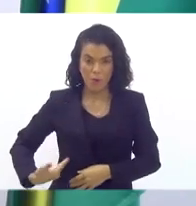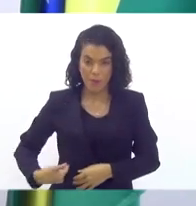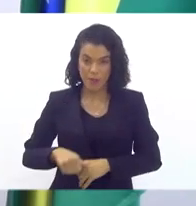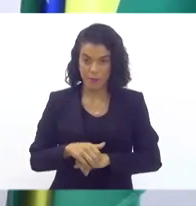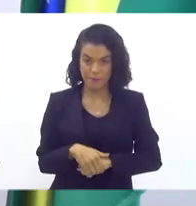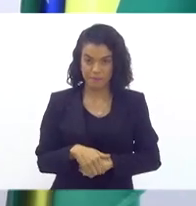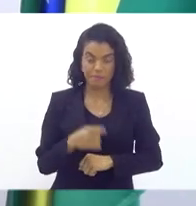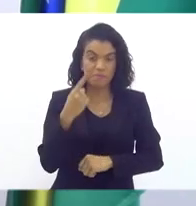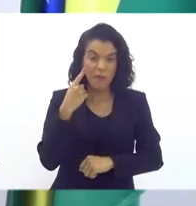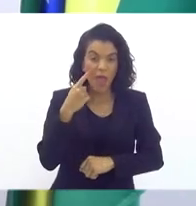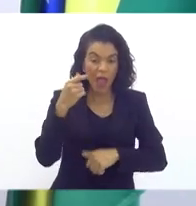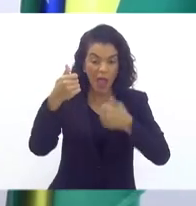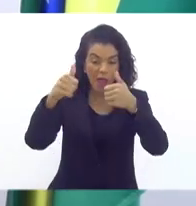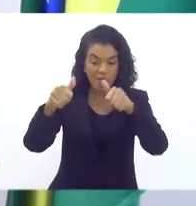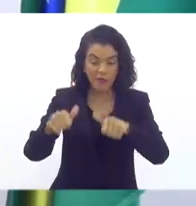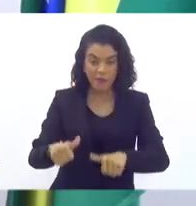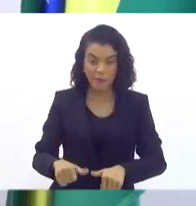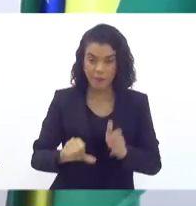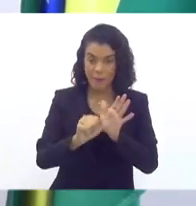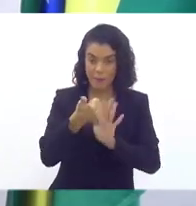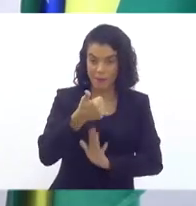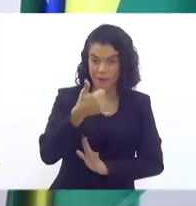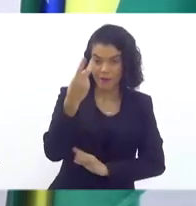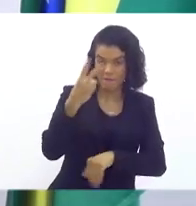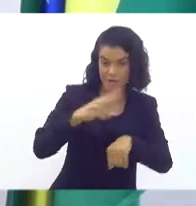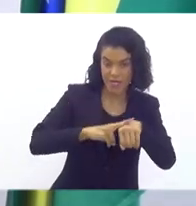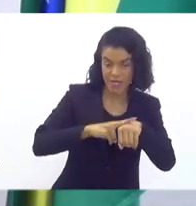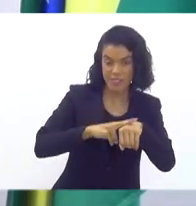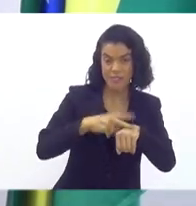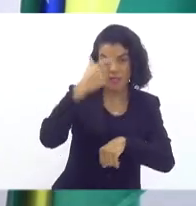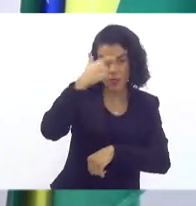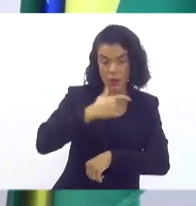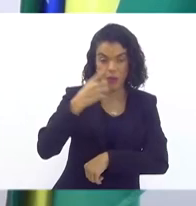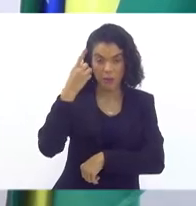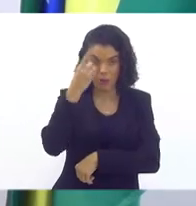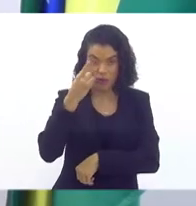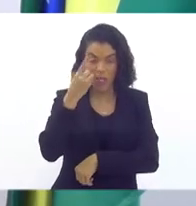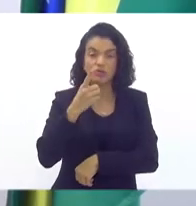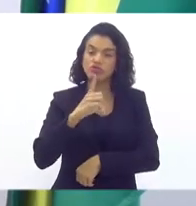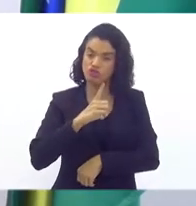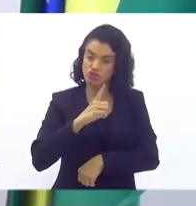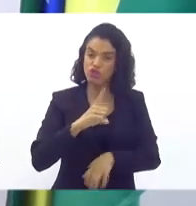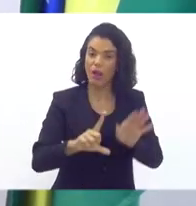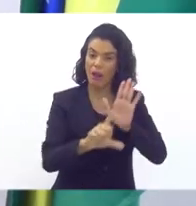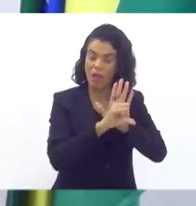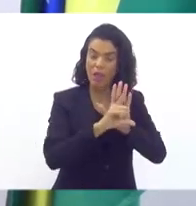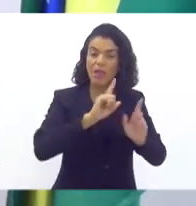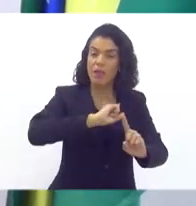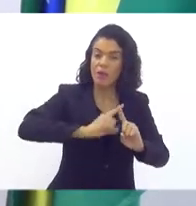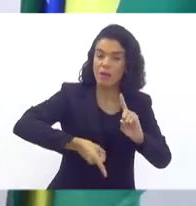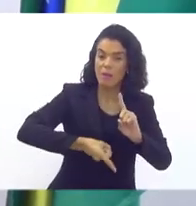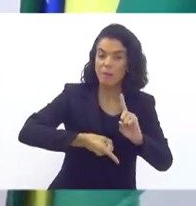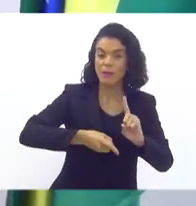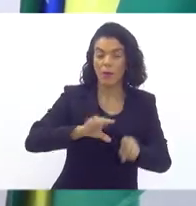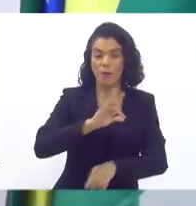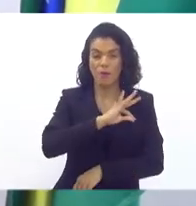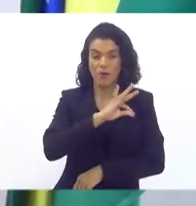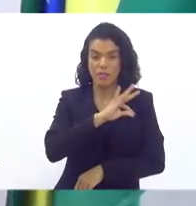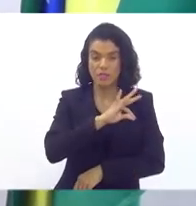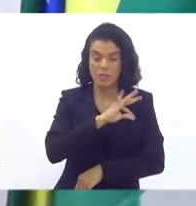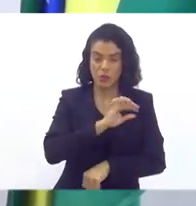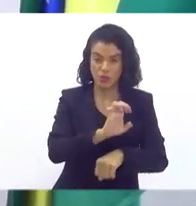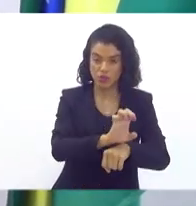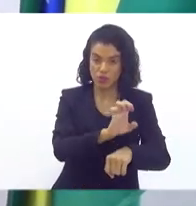operações quando eu cheguei na primeira legislatura aqui havia uma lei que impedia a autoridade policial Deputado de laroni de fazer